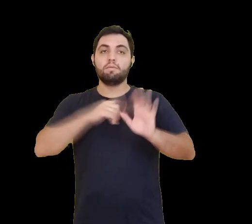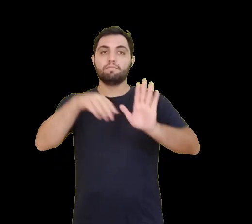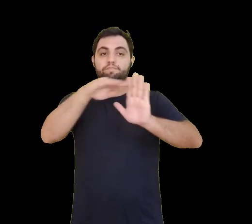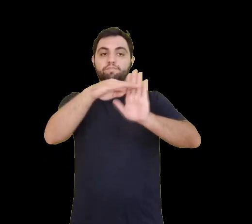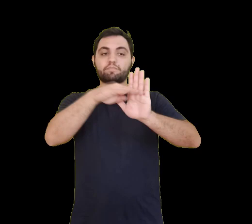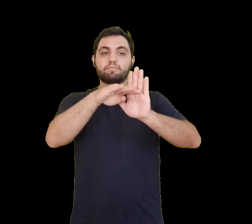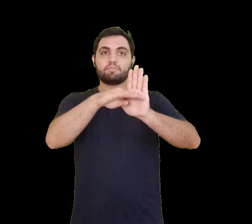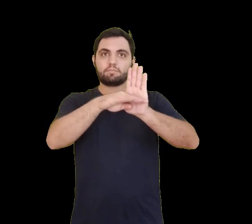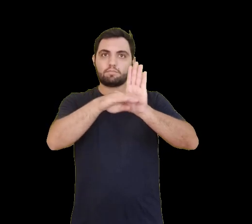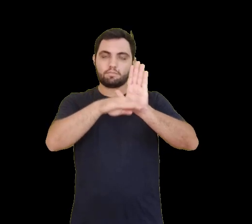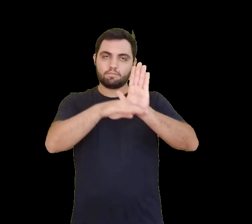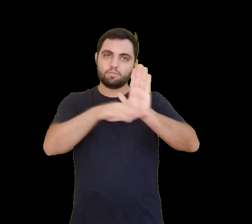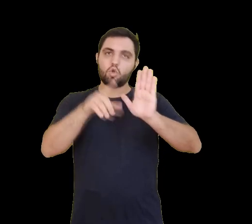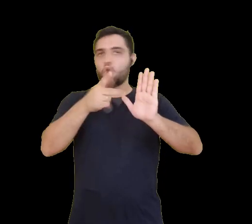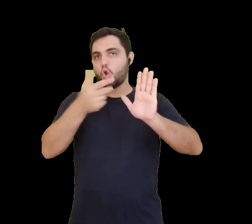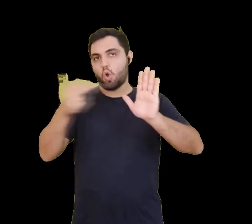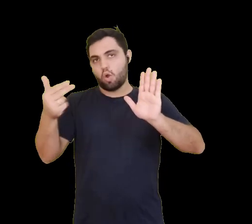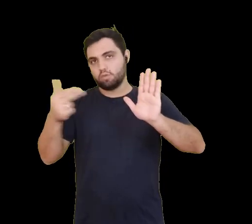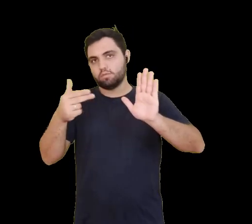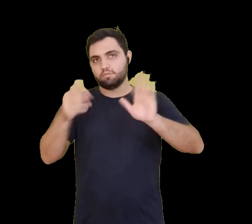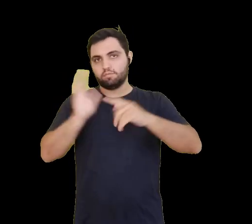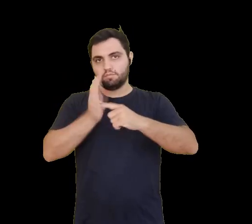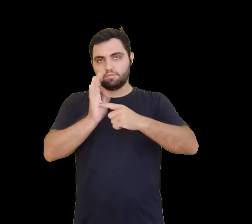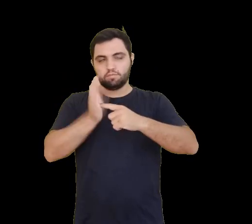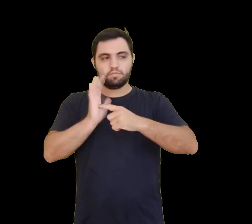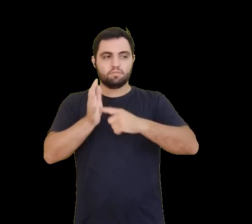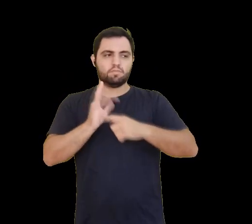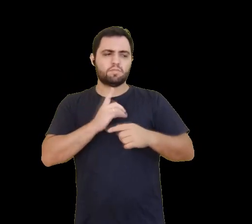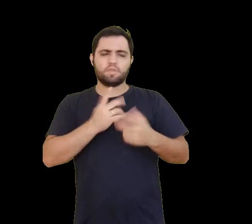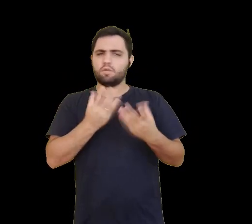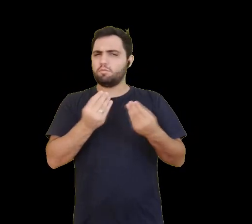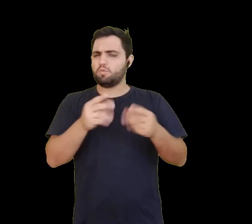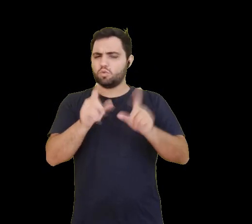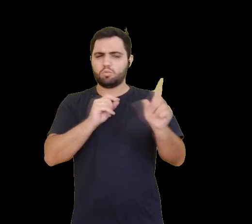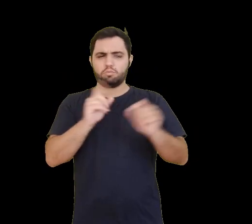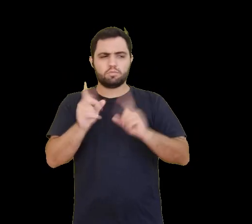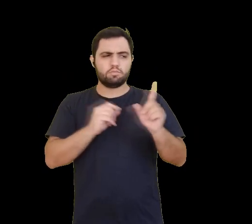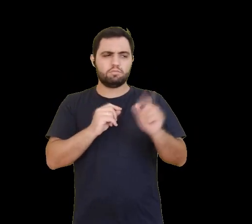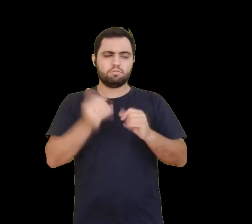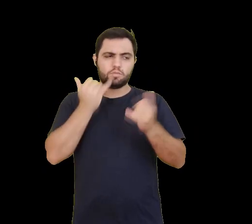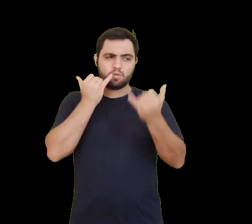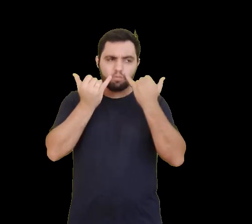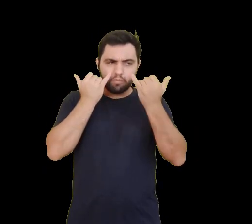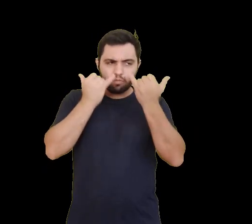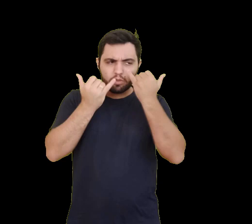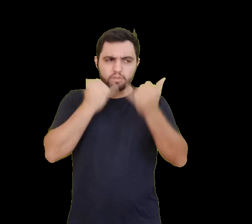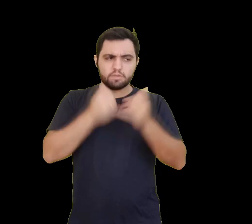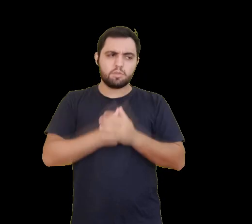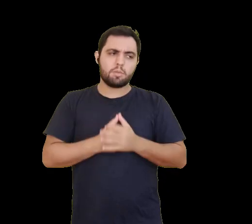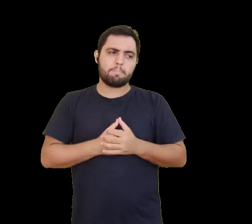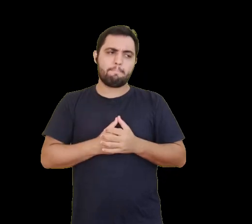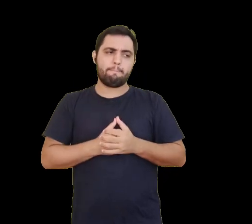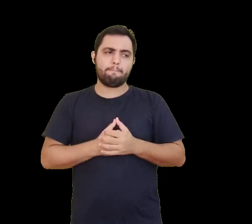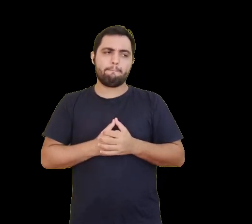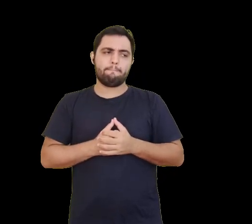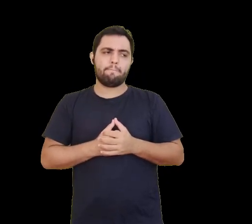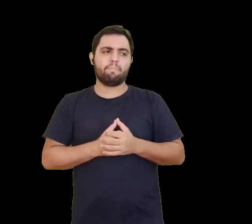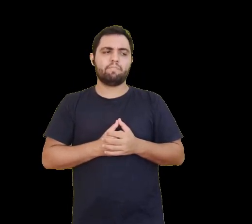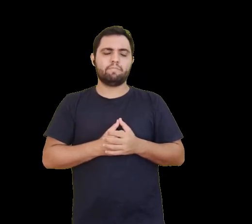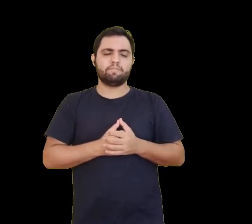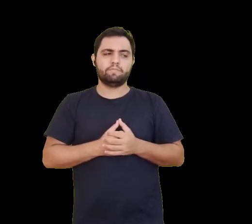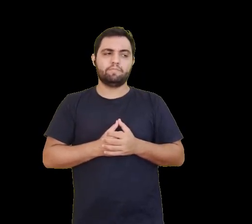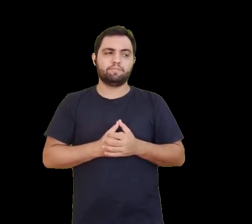da máquina, tá? Aqui a gente tem várias opções. Info, basicamente você clicou aqui e aparece aquela mensagem